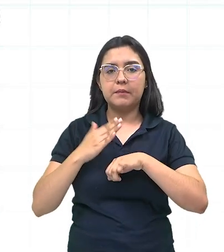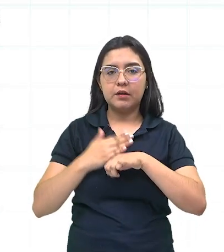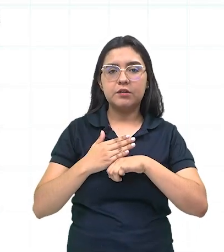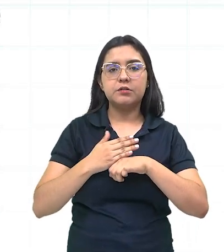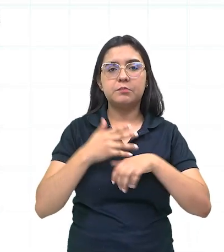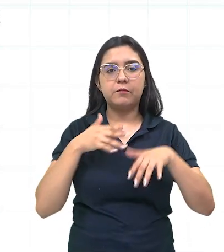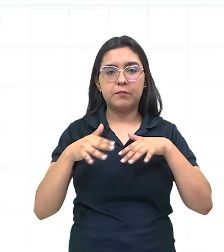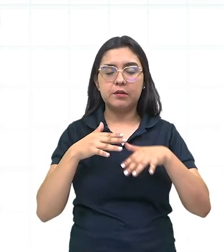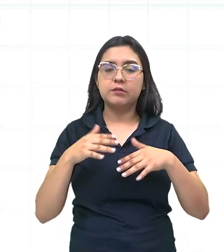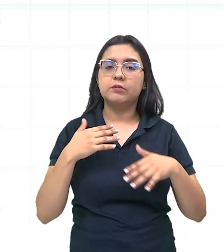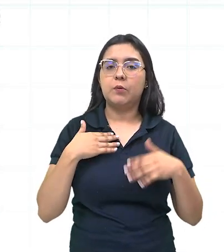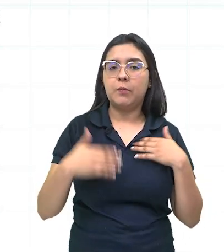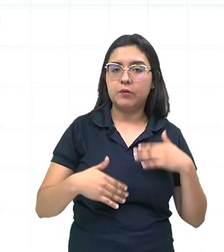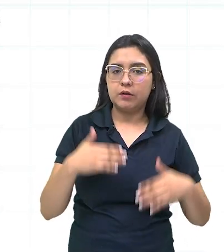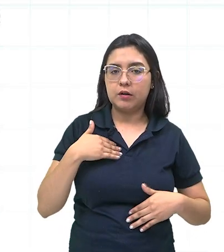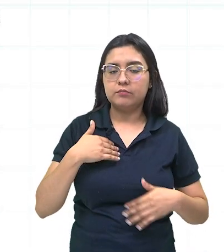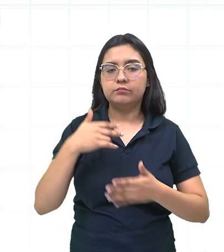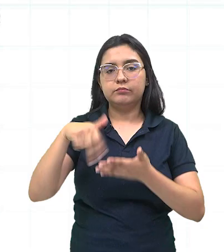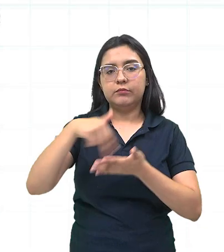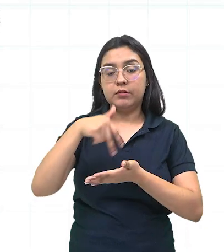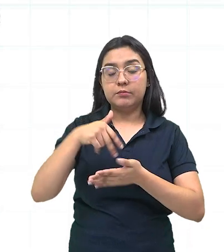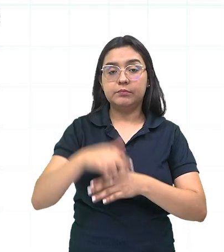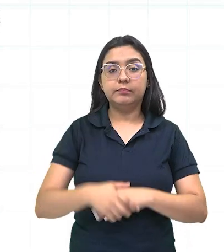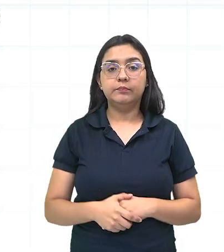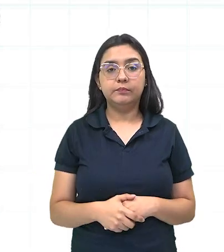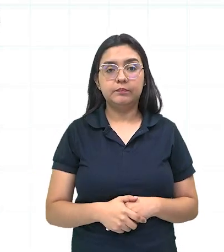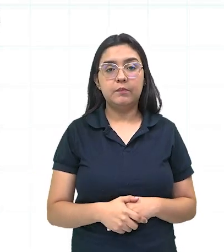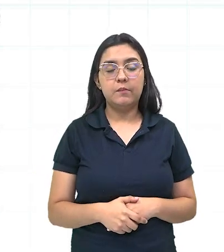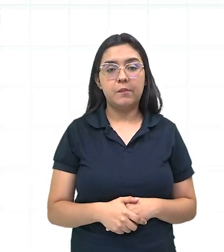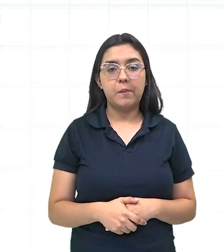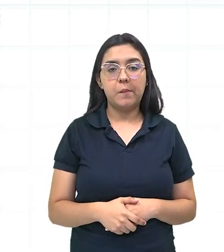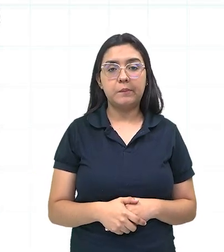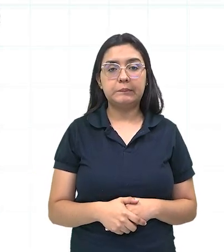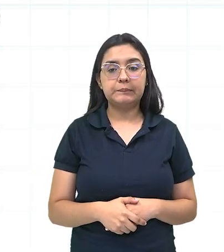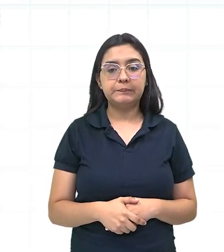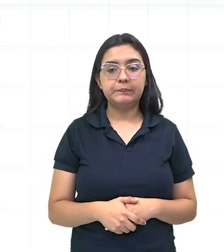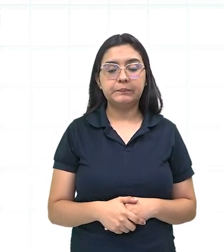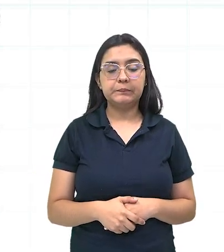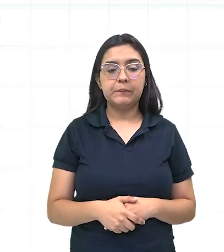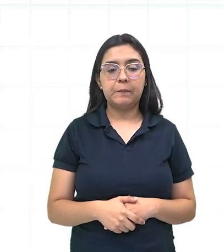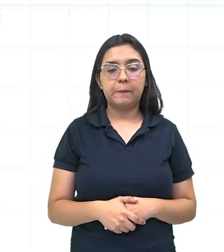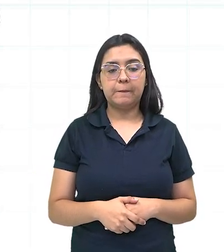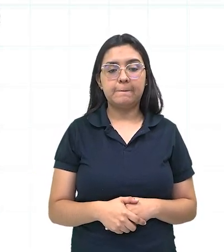corporal das danças em bailes, né? Muitas vezes